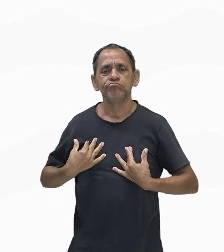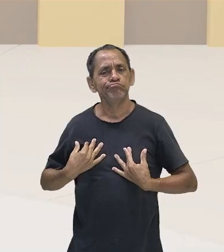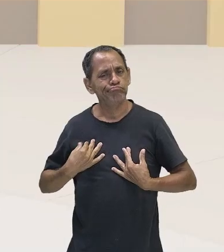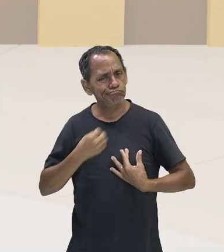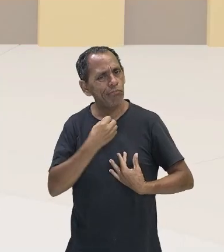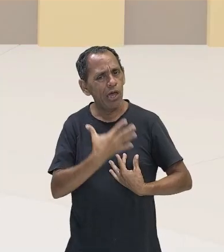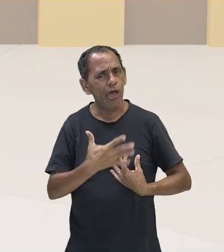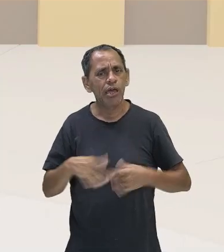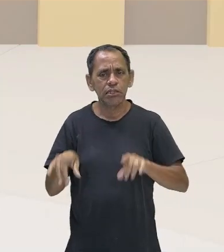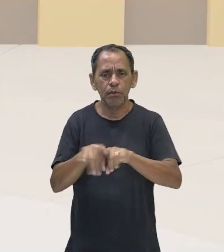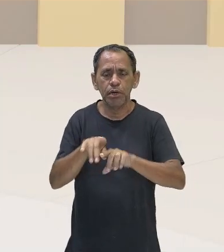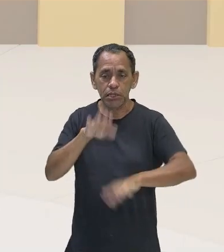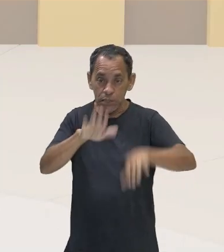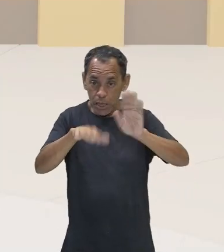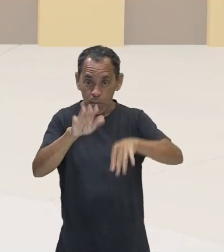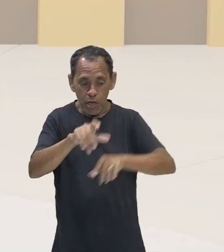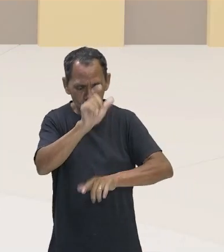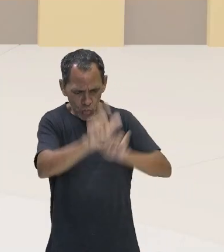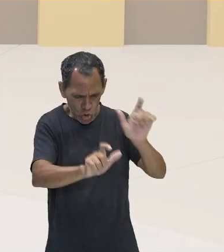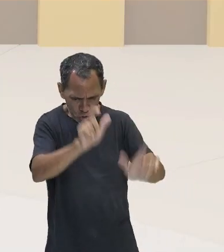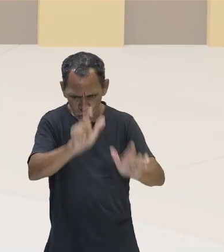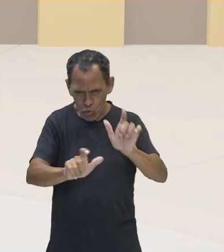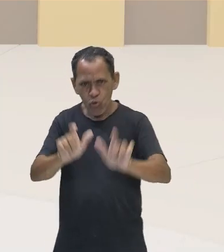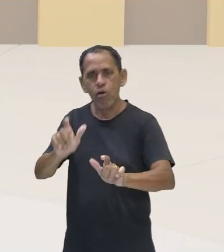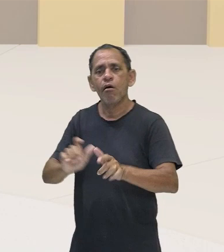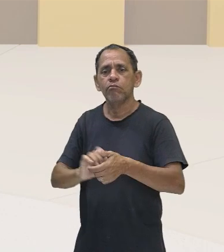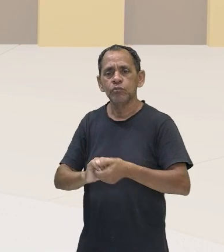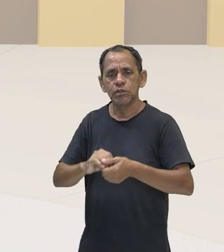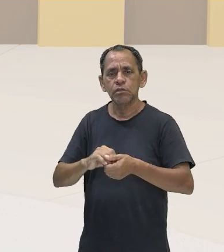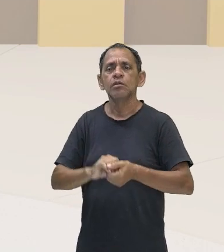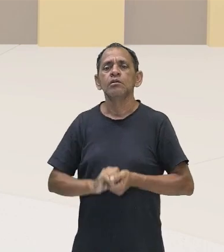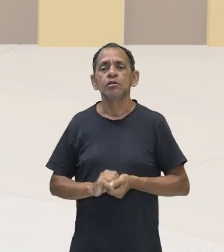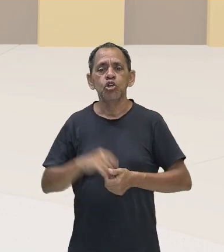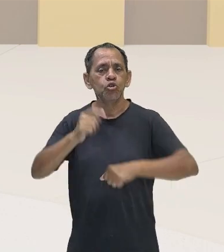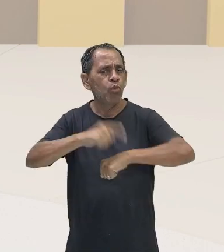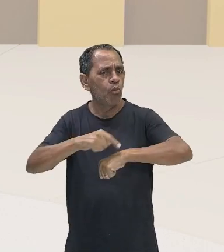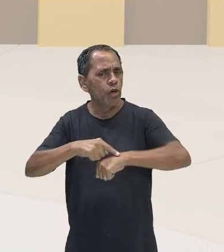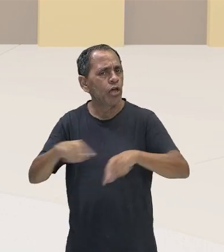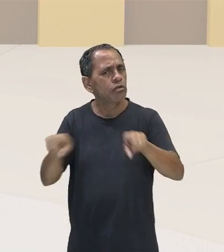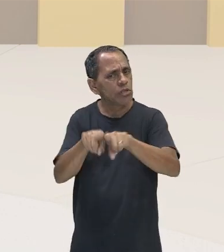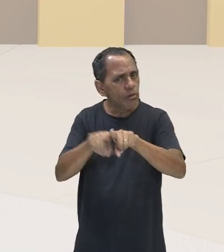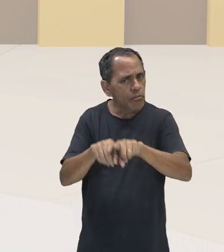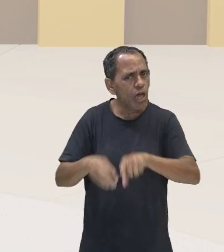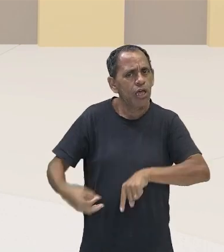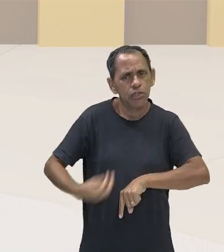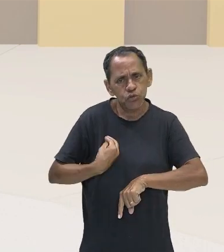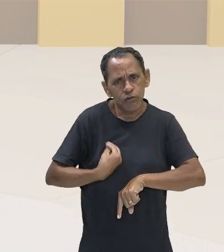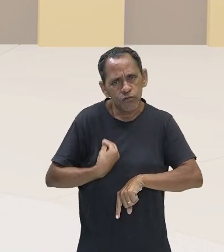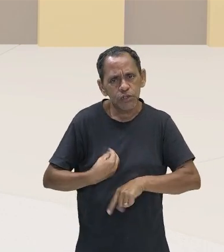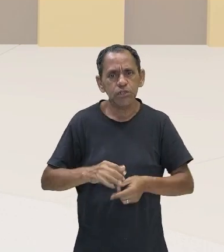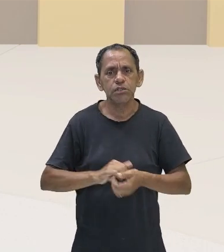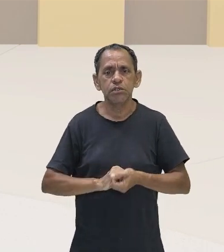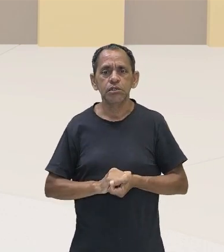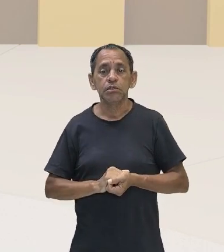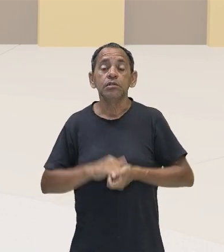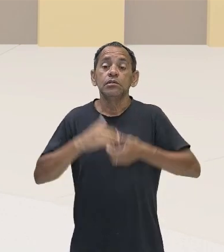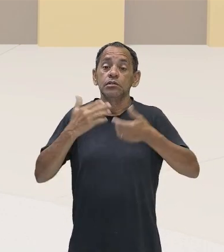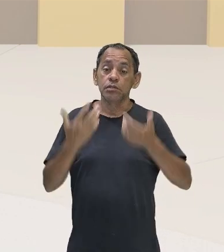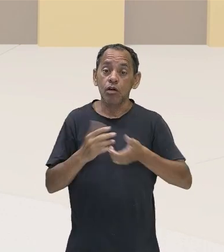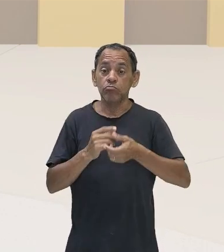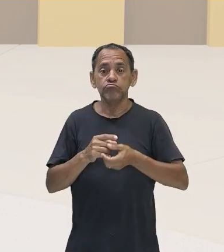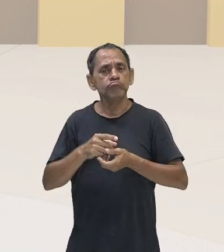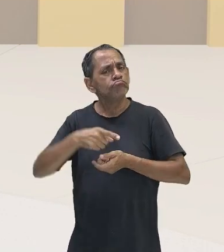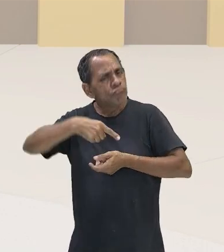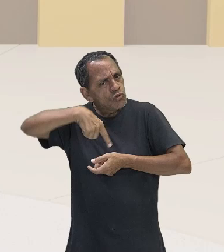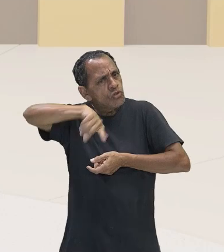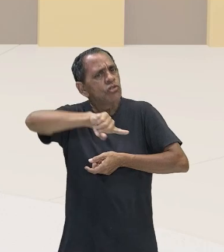depende, né, de pessoa para pessoa, do momento que você está vivendo. Então, você vai sentir o tempo que